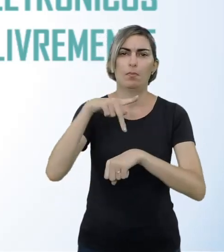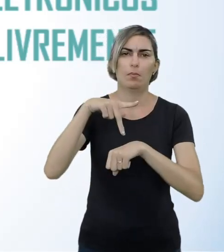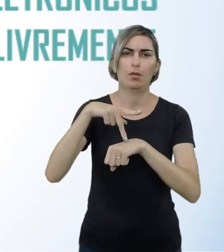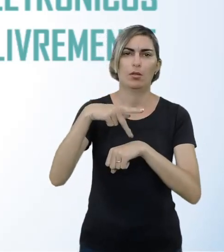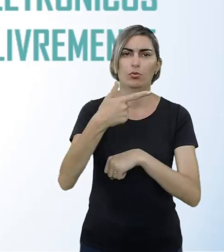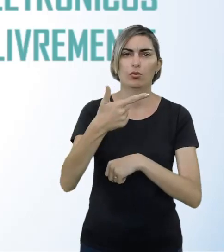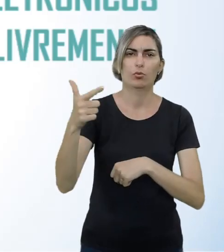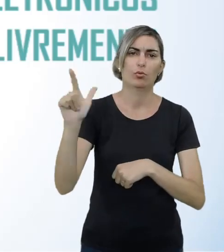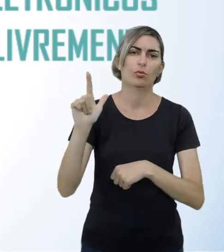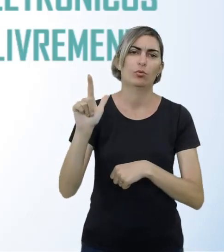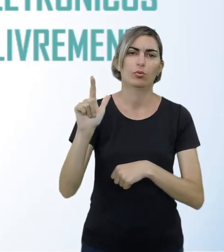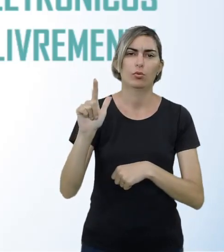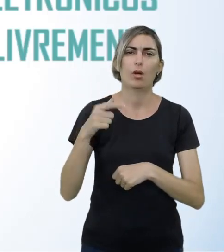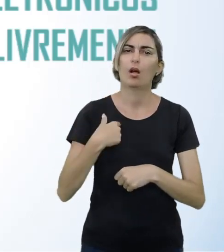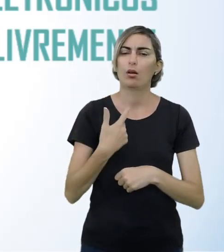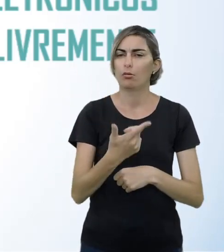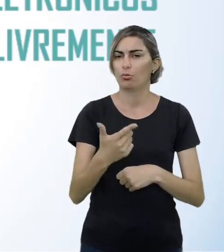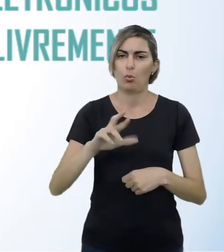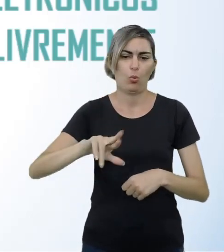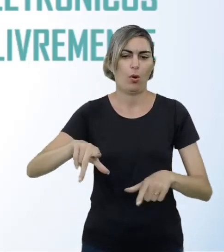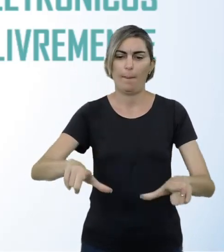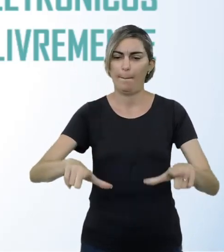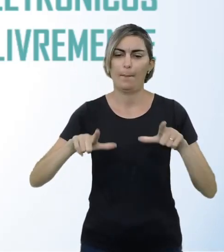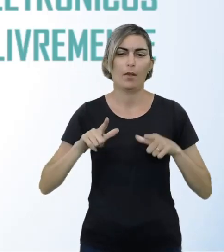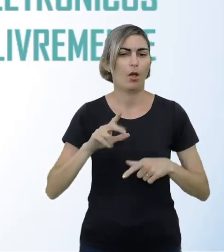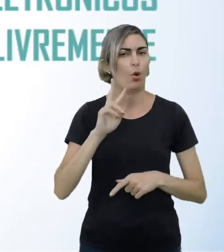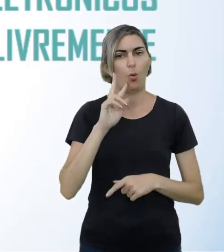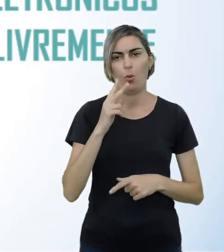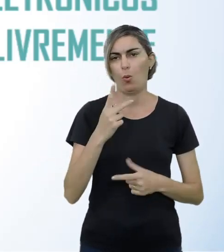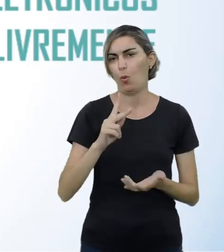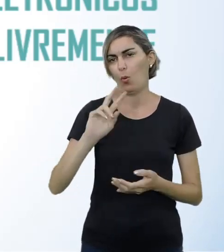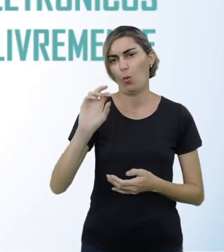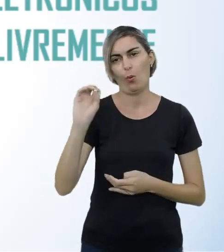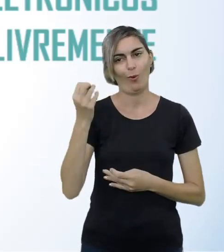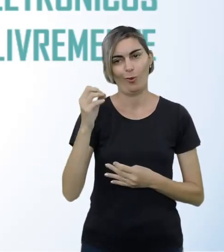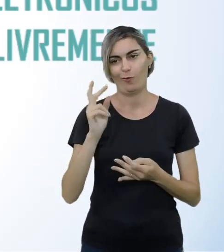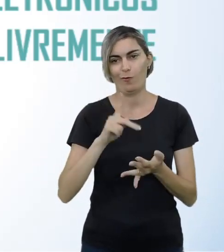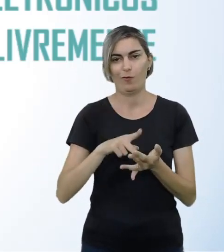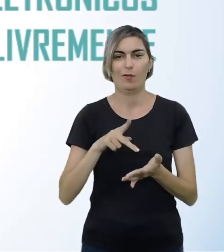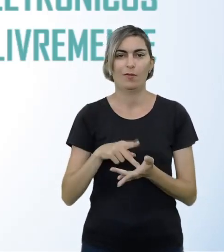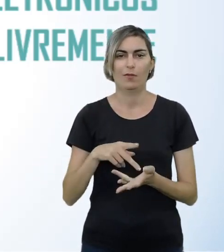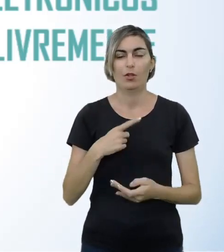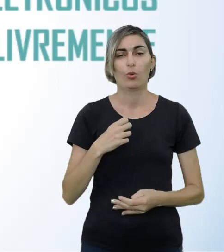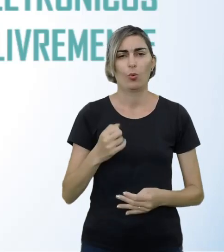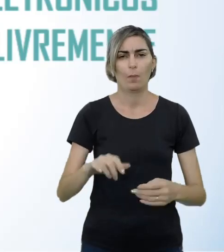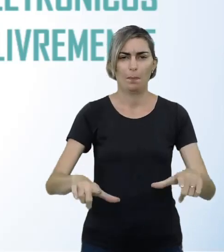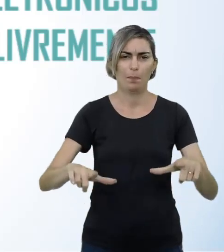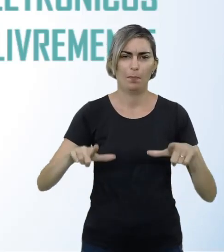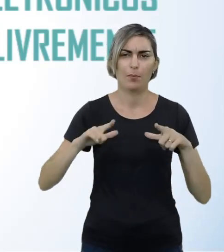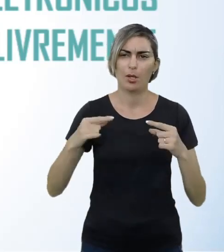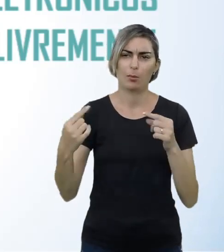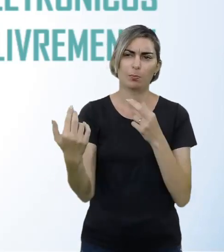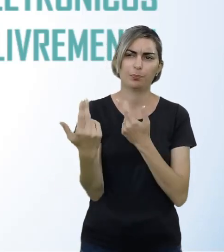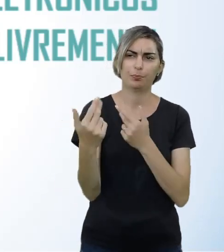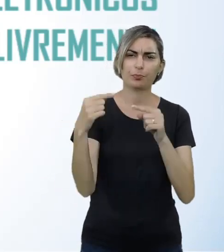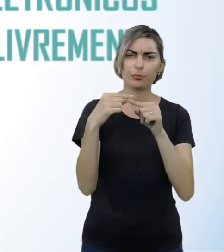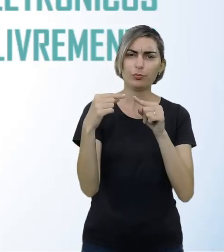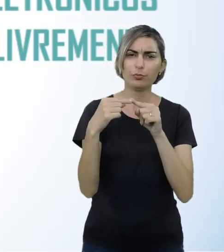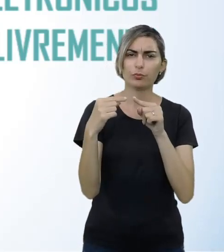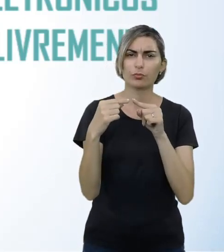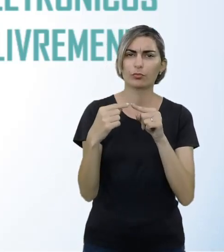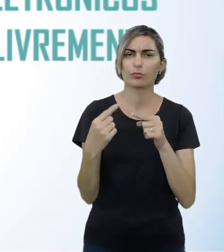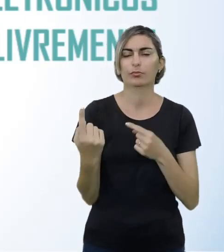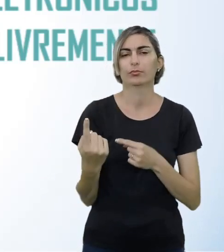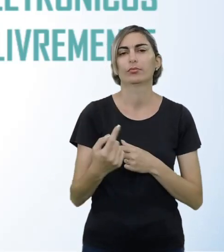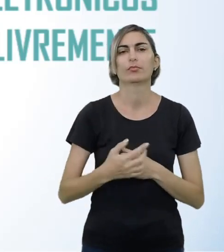colocam o nome Arduino apesar de não ser a placa original. Ou então se utiliza muito placas compatíveis com Arduino Uno, por